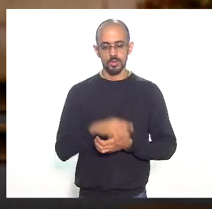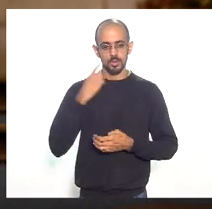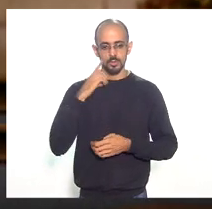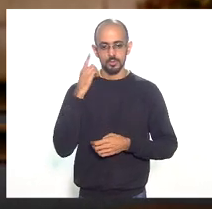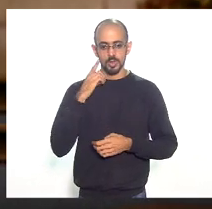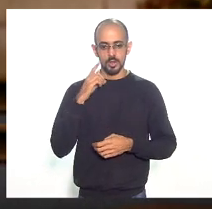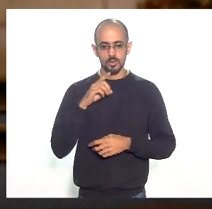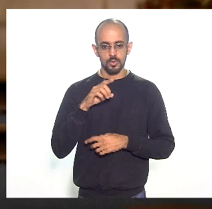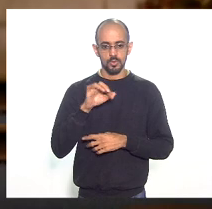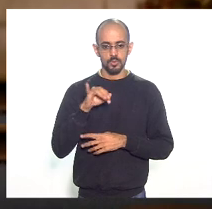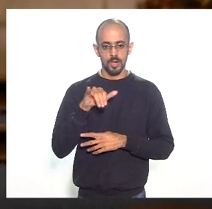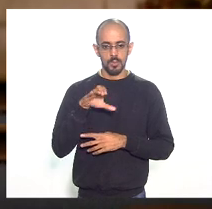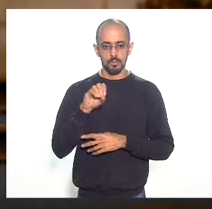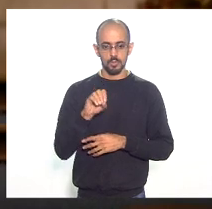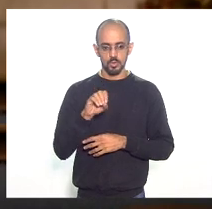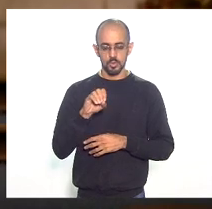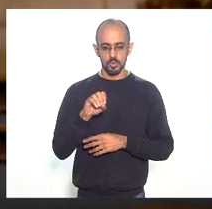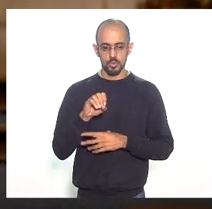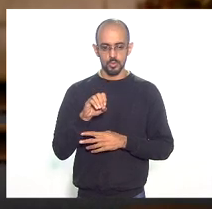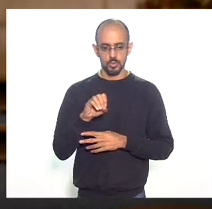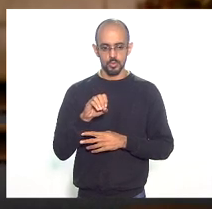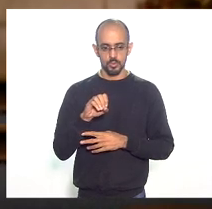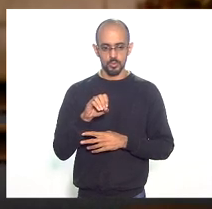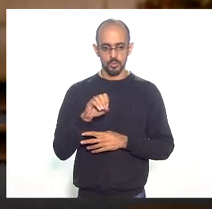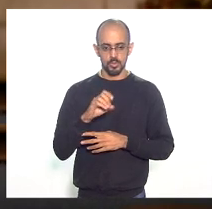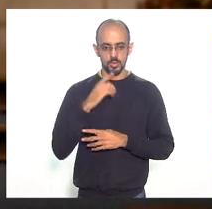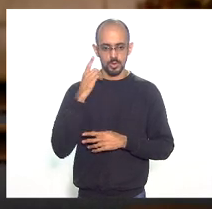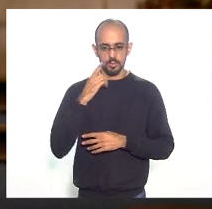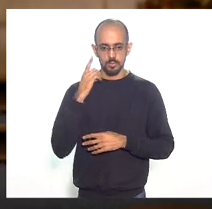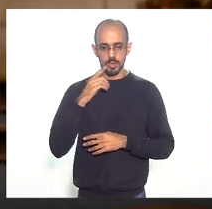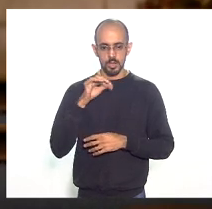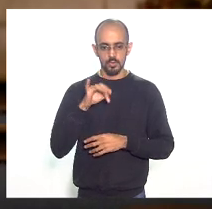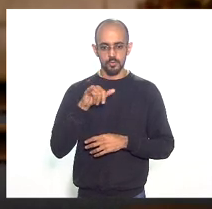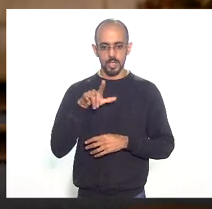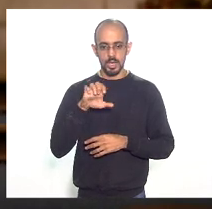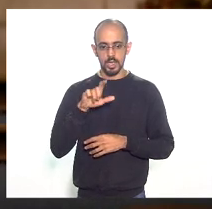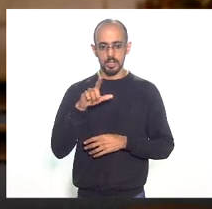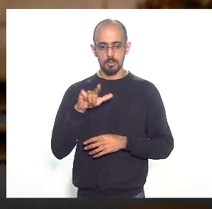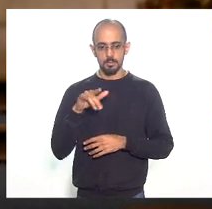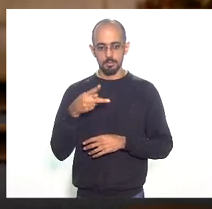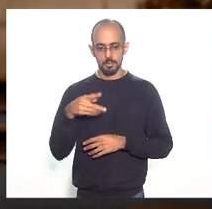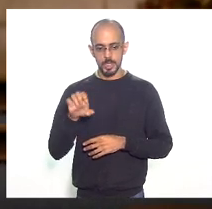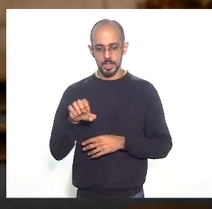Deputado Fábio Silva. Deputado Felipe Peixoto.